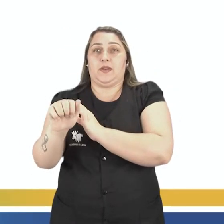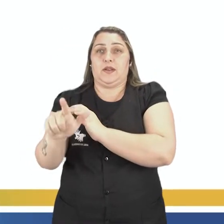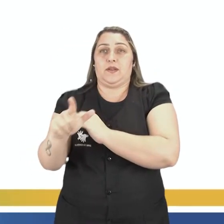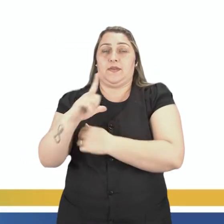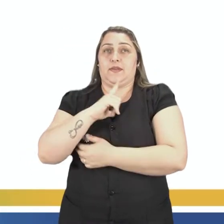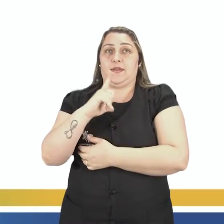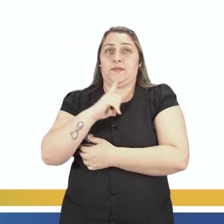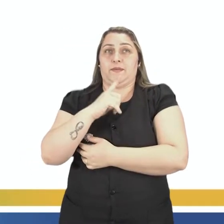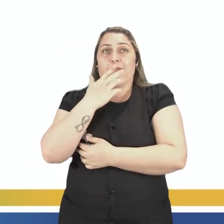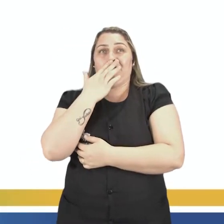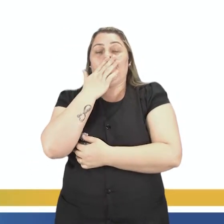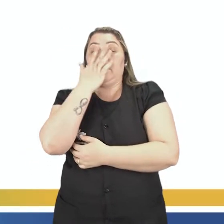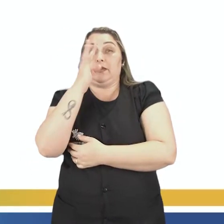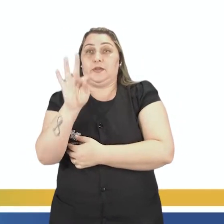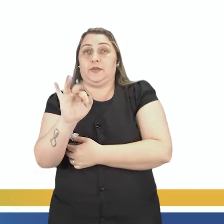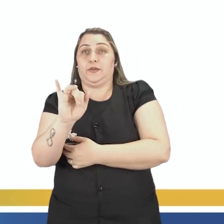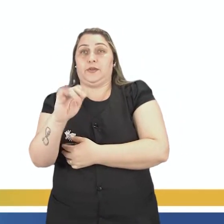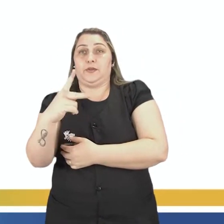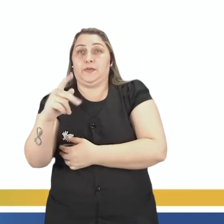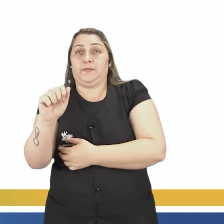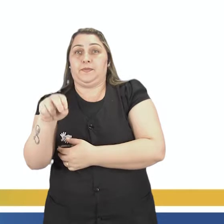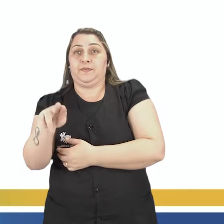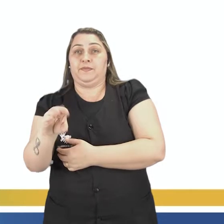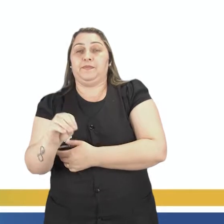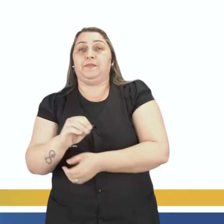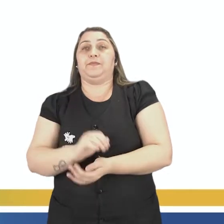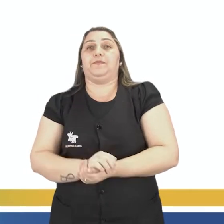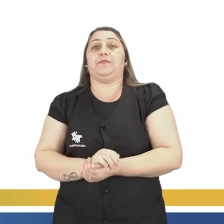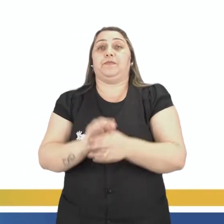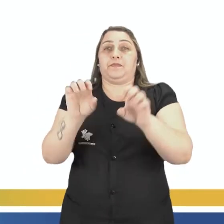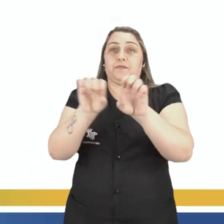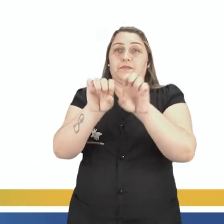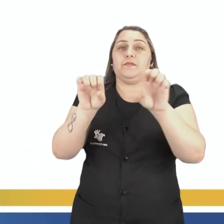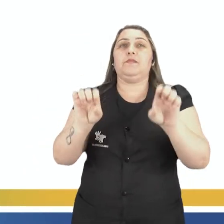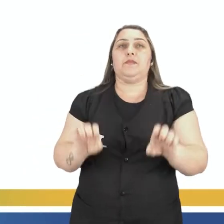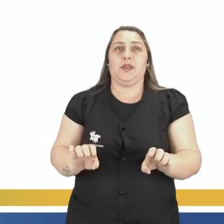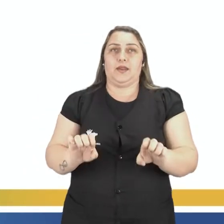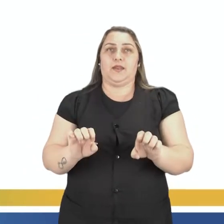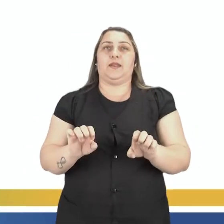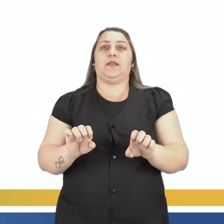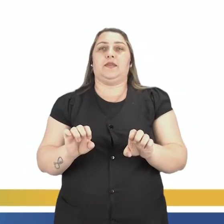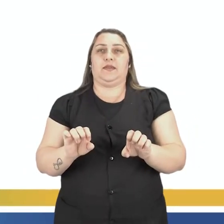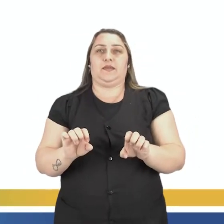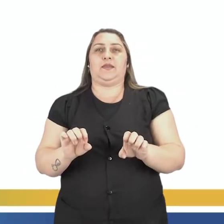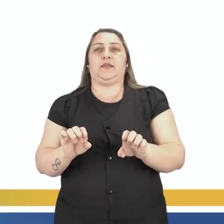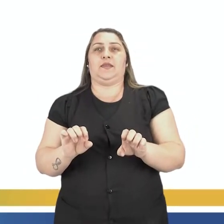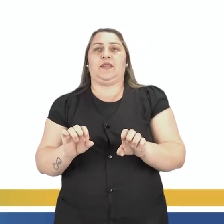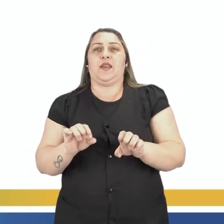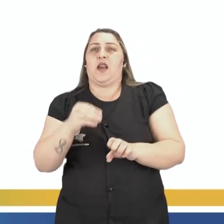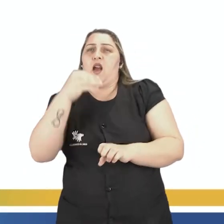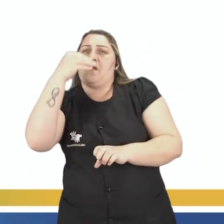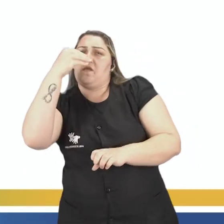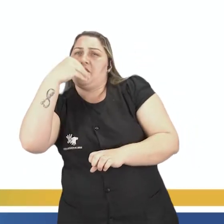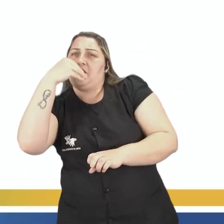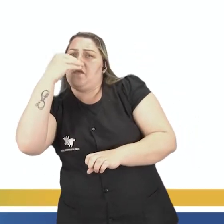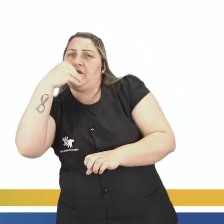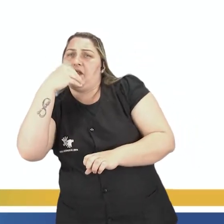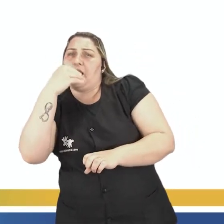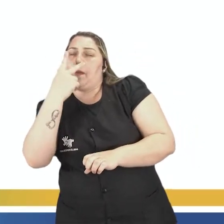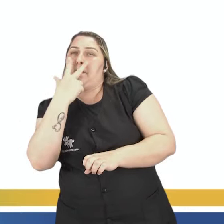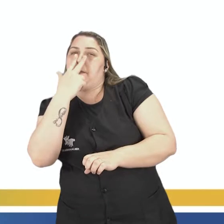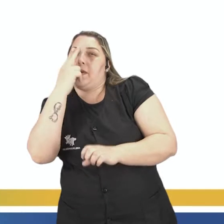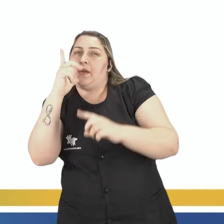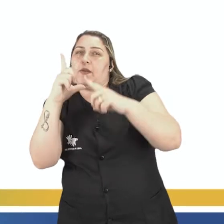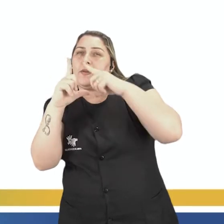o tímpano. O tímpano, ele é uma estrutura muito delicada, como se fosse a espessura de uma